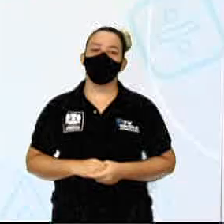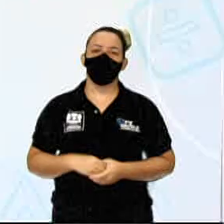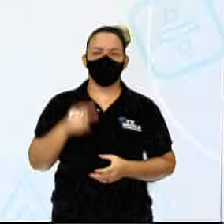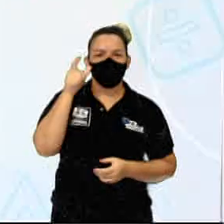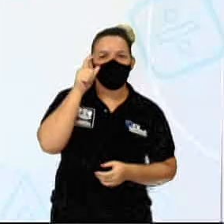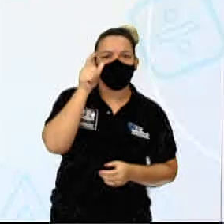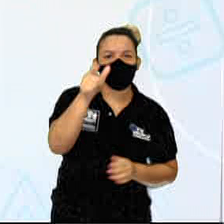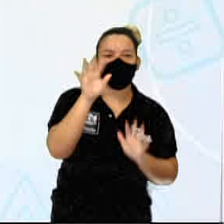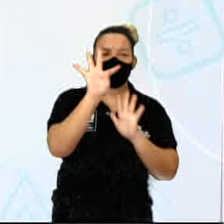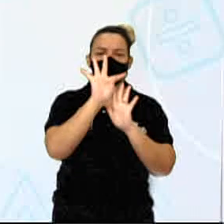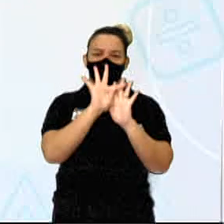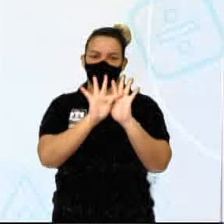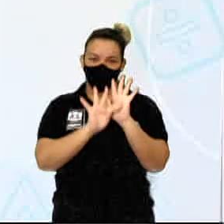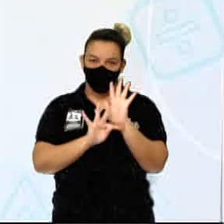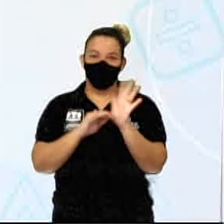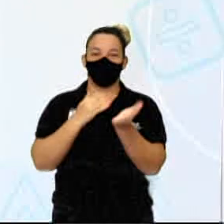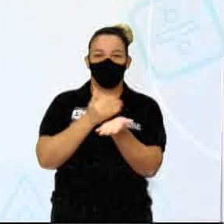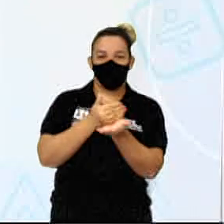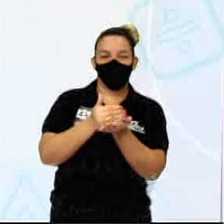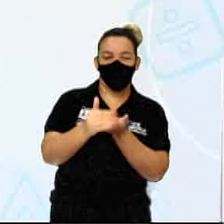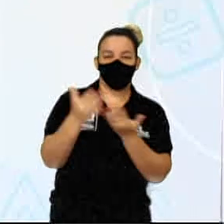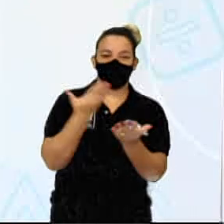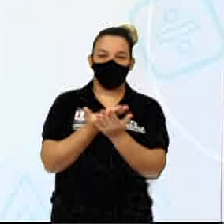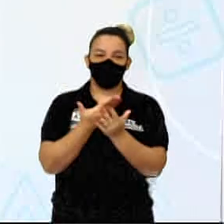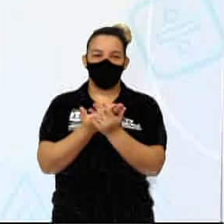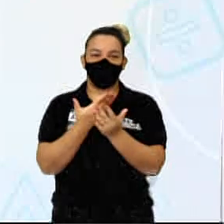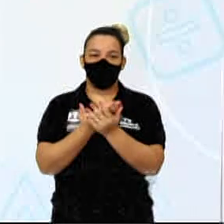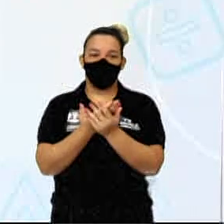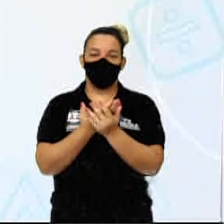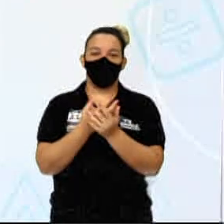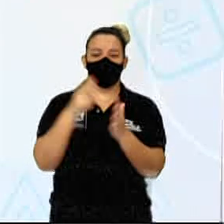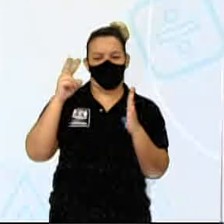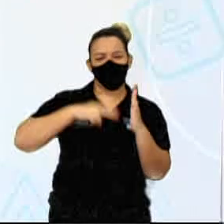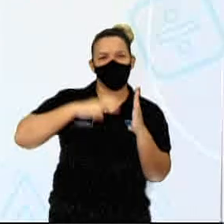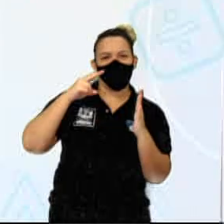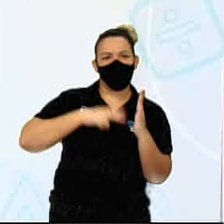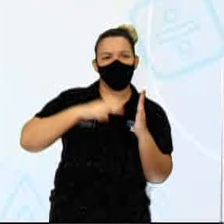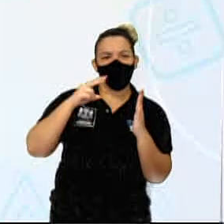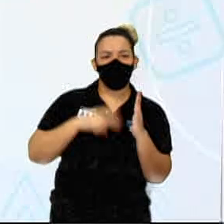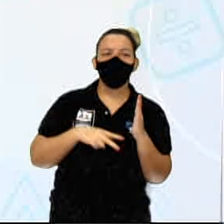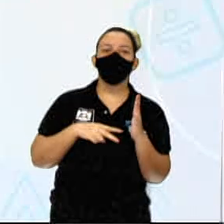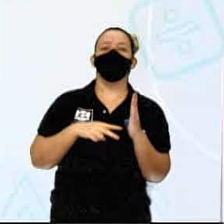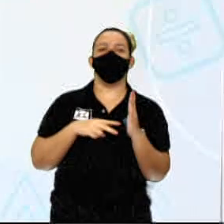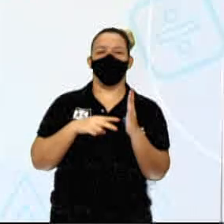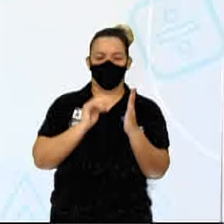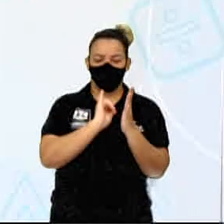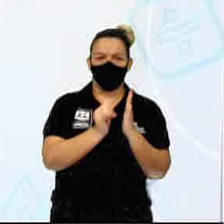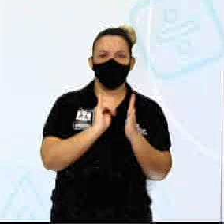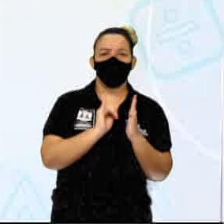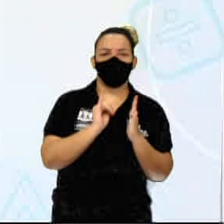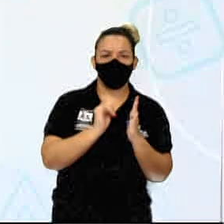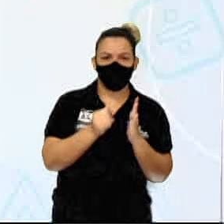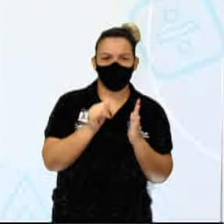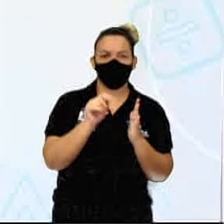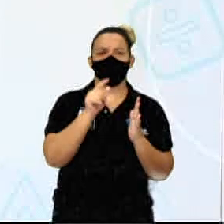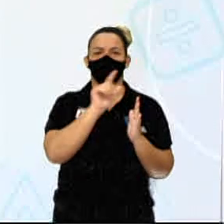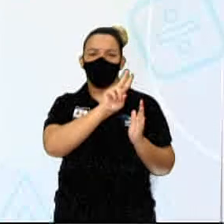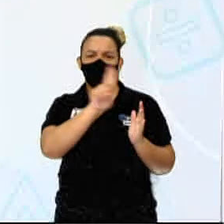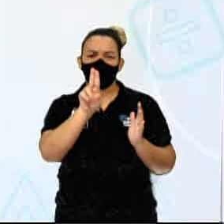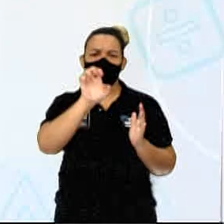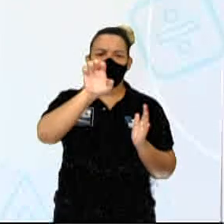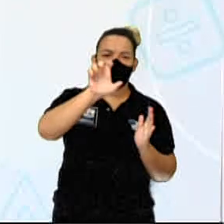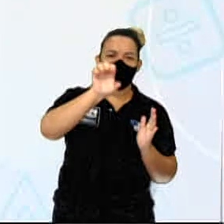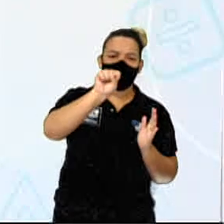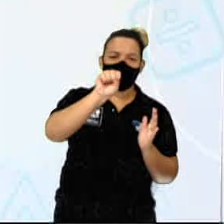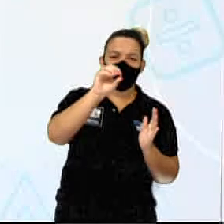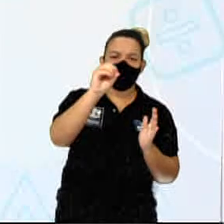De olho no texto, para começarmos a nossa aula, nós vamos ler sobre uma fábula de Esopo, conhecida